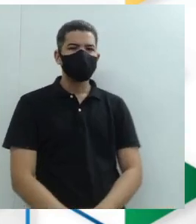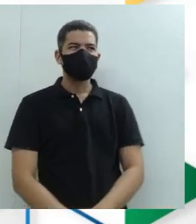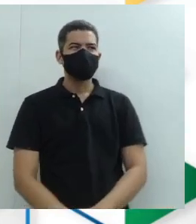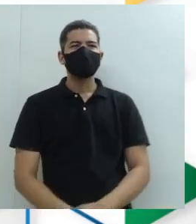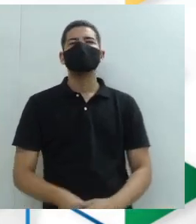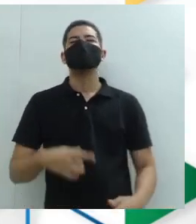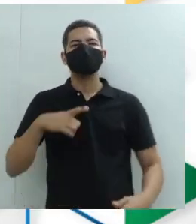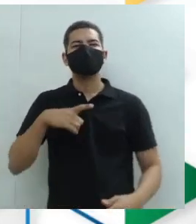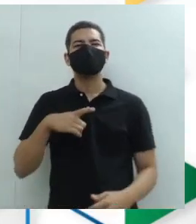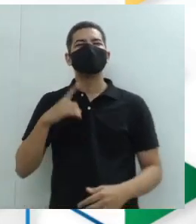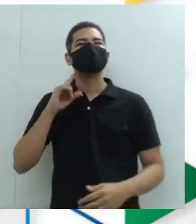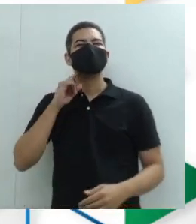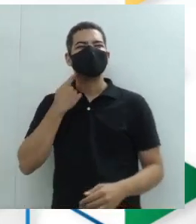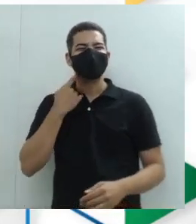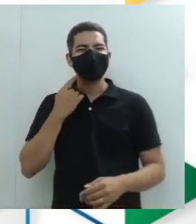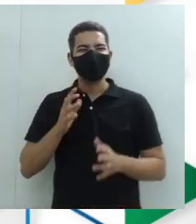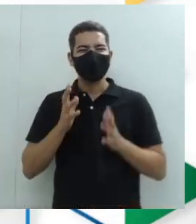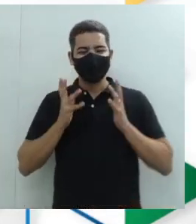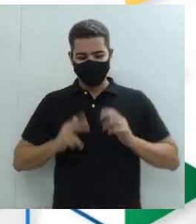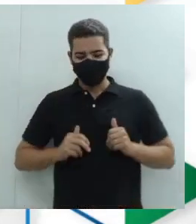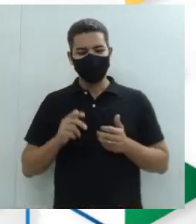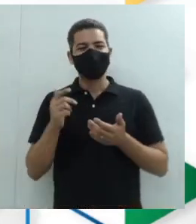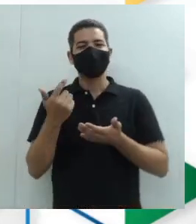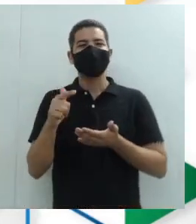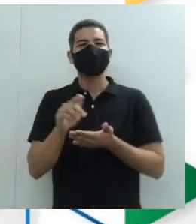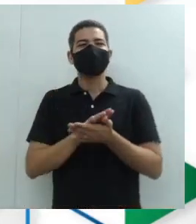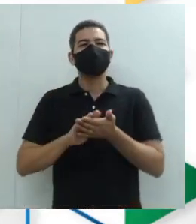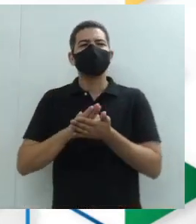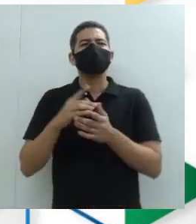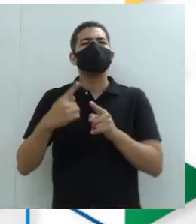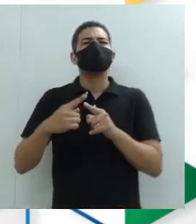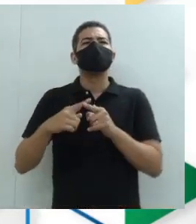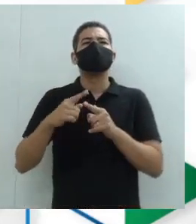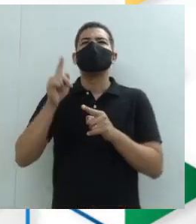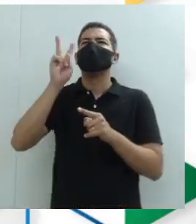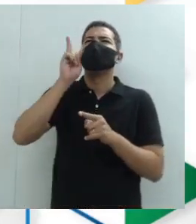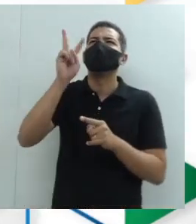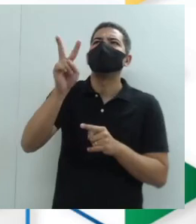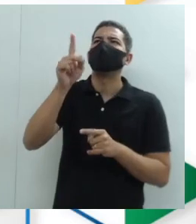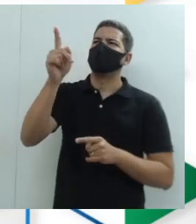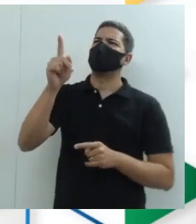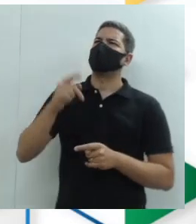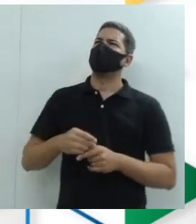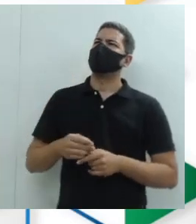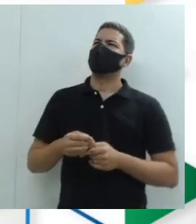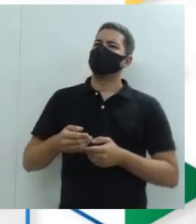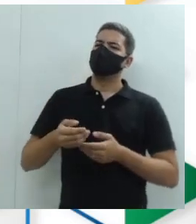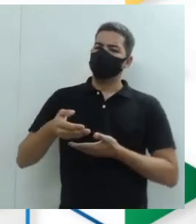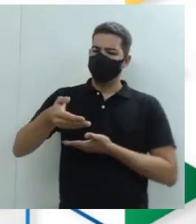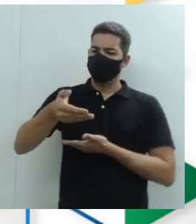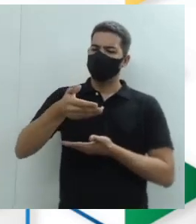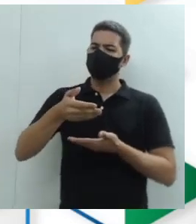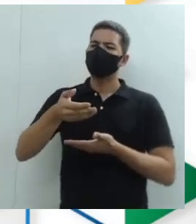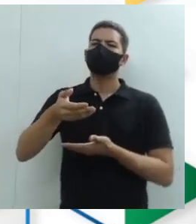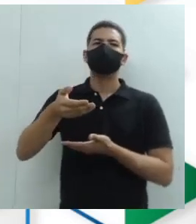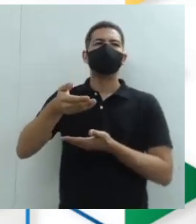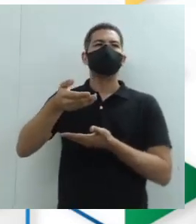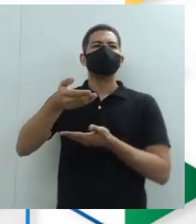da higiene, talvez, enfim. Porque ele entendeu de uma forma diferente aquilo que está na